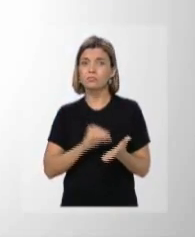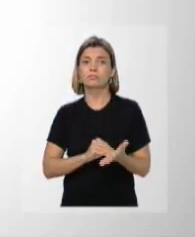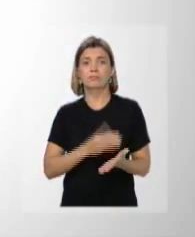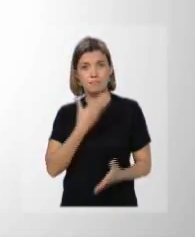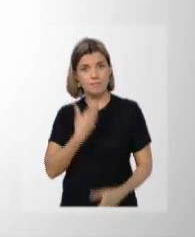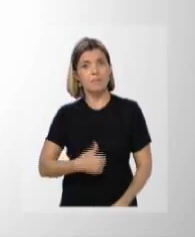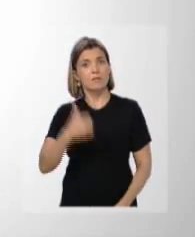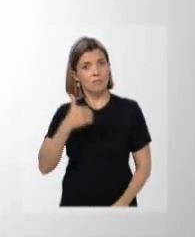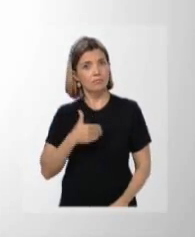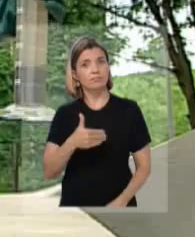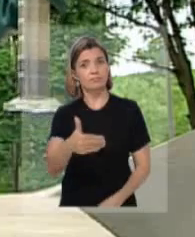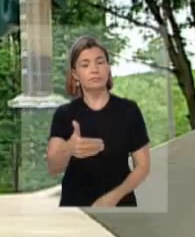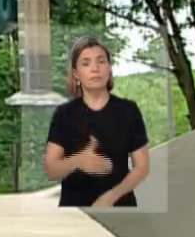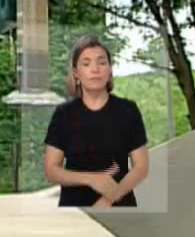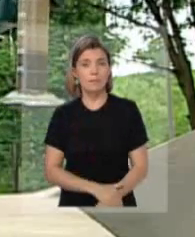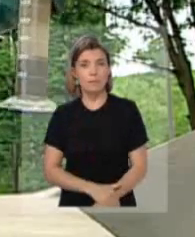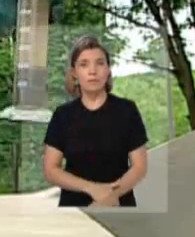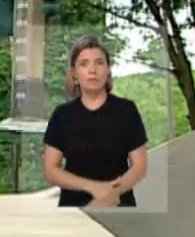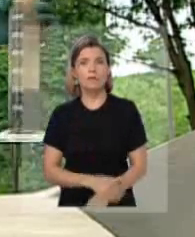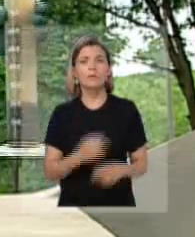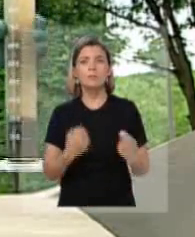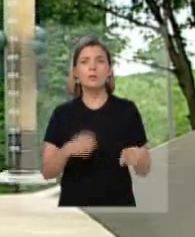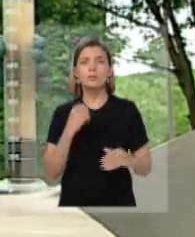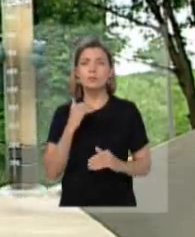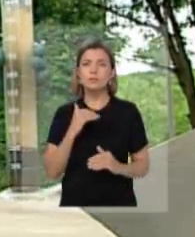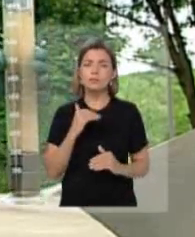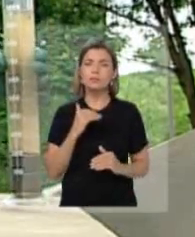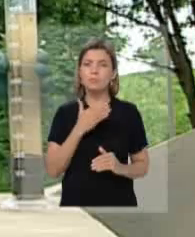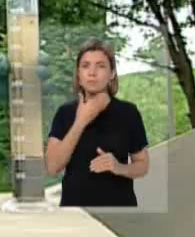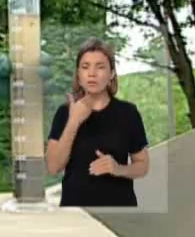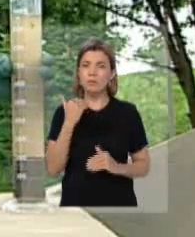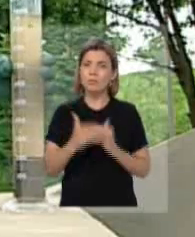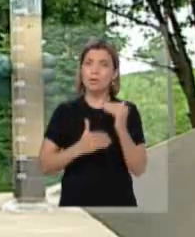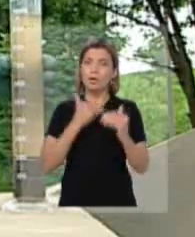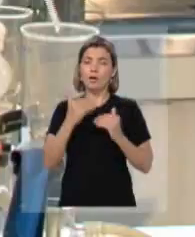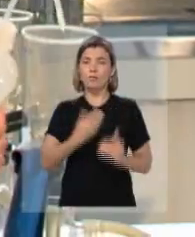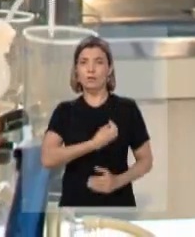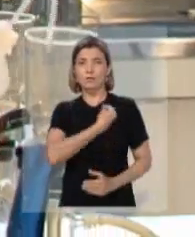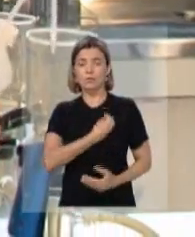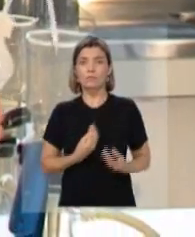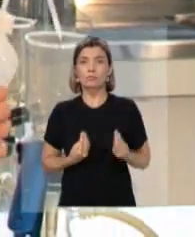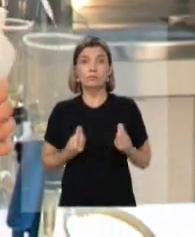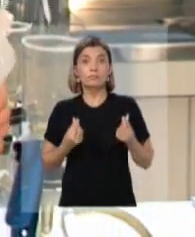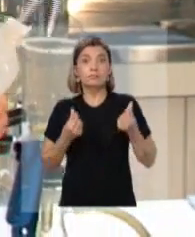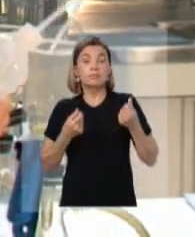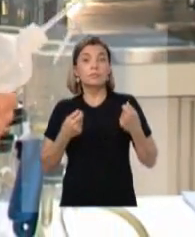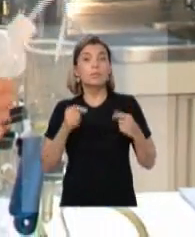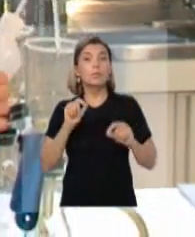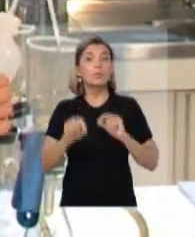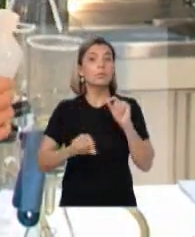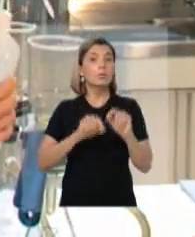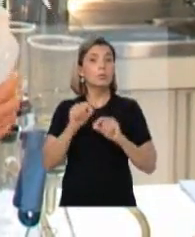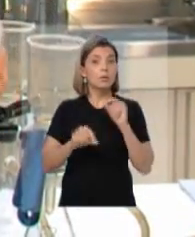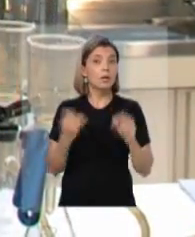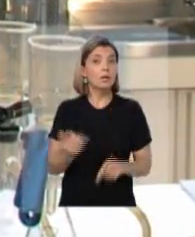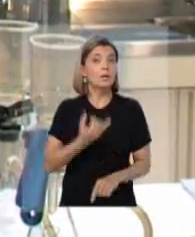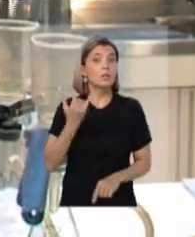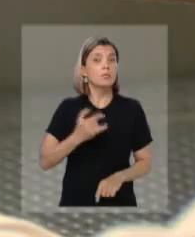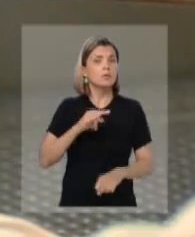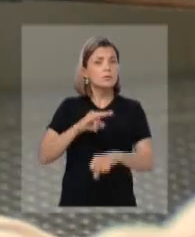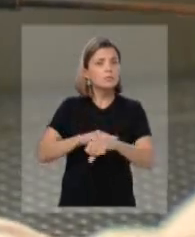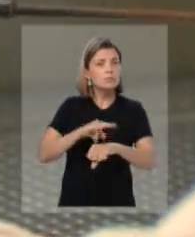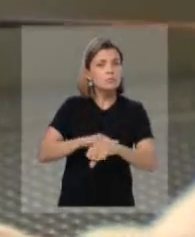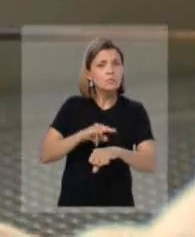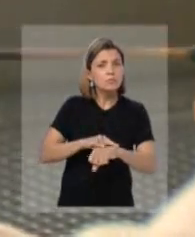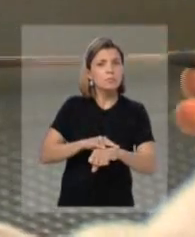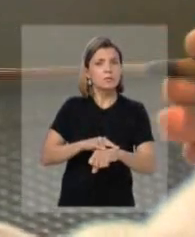a ser feito. Uma das ações que vão garantir o avanço significativo na qualidade de vida é o que chamamos hoje de saneamento